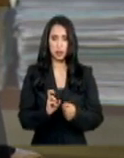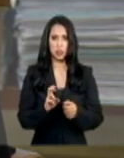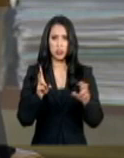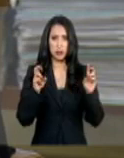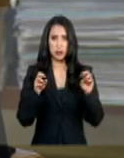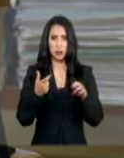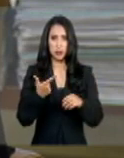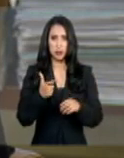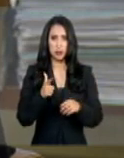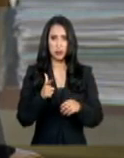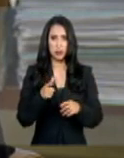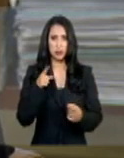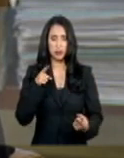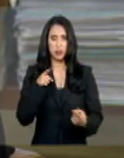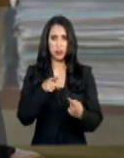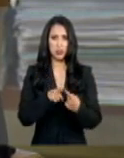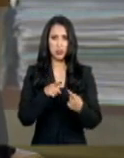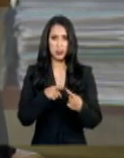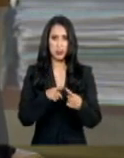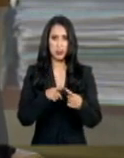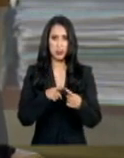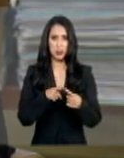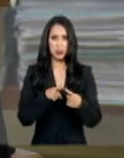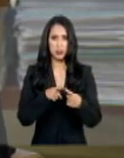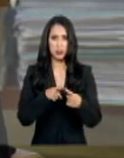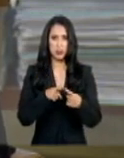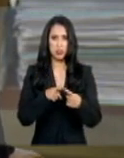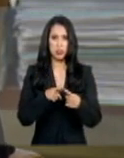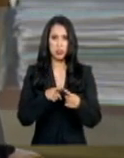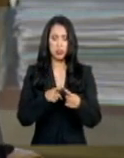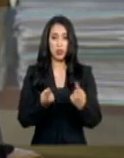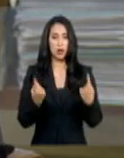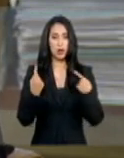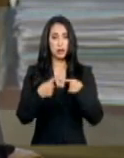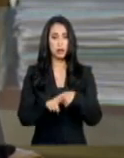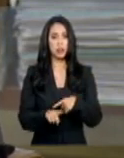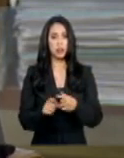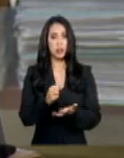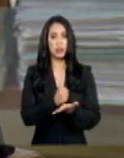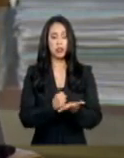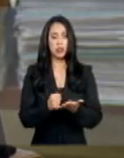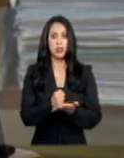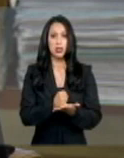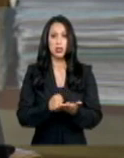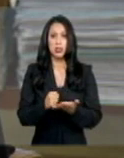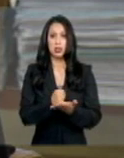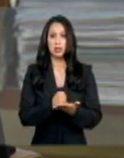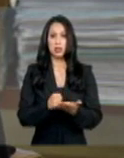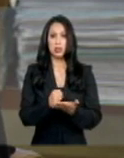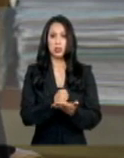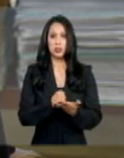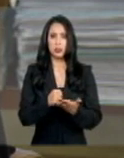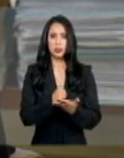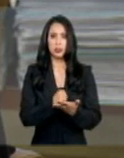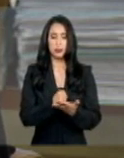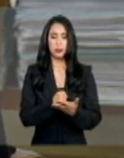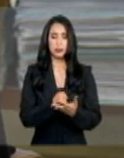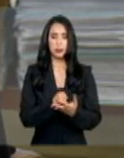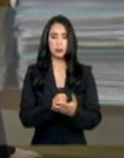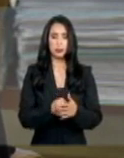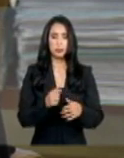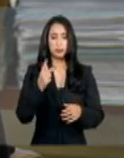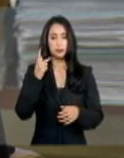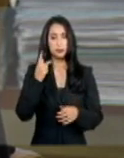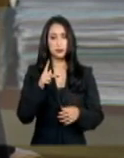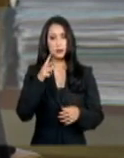objeto da decisão de afetação assim contraria os princípios que informam os procedimentos concebidos para a criação